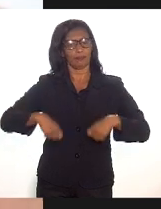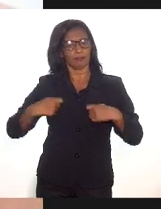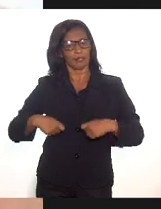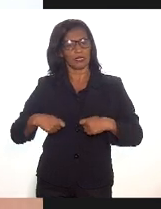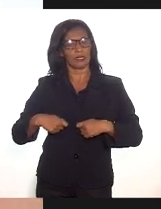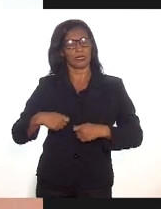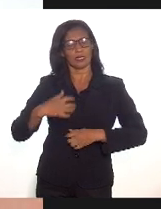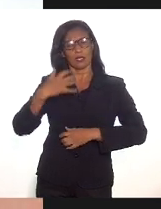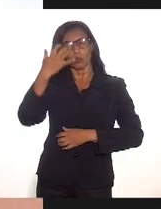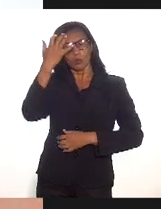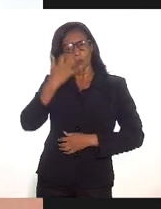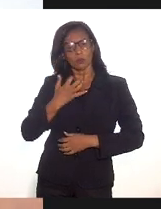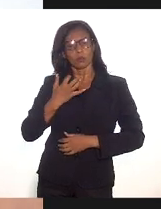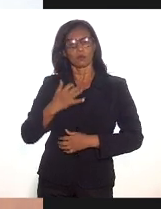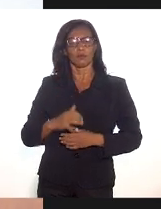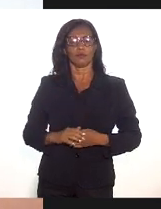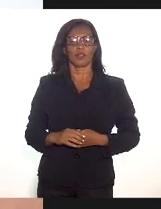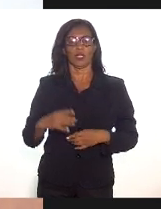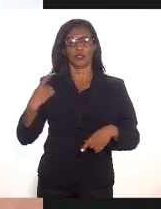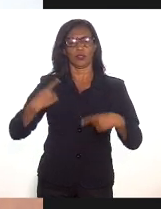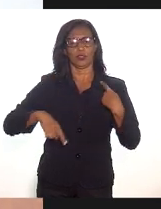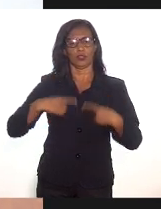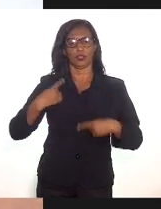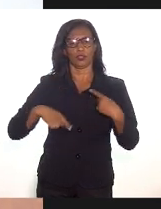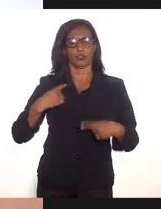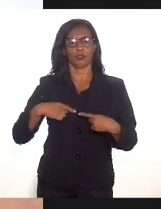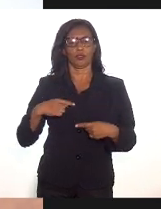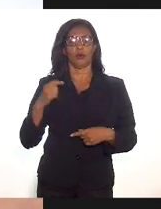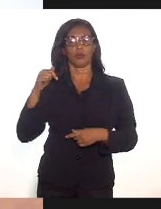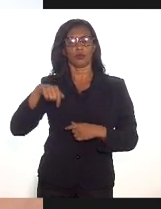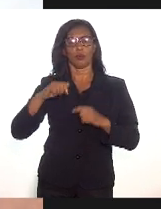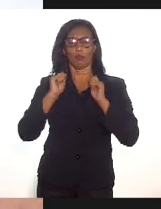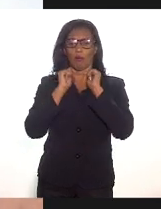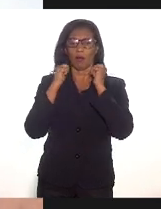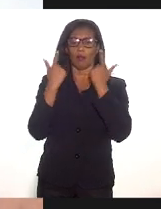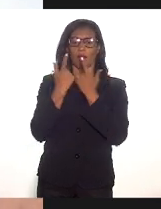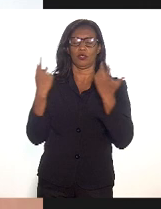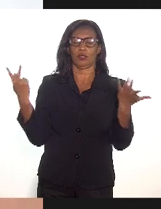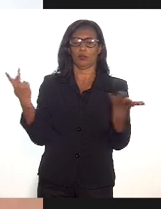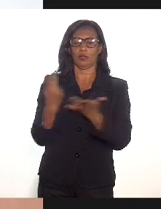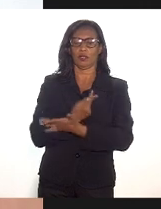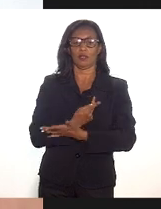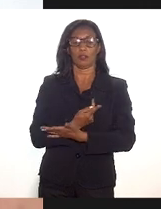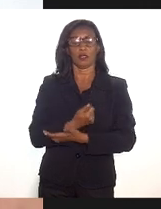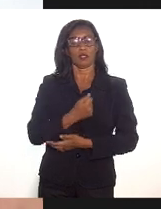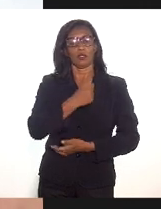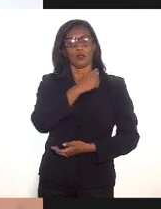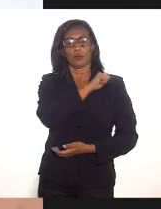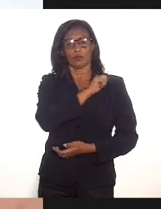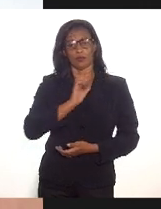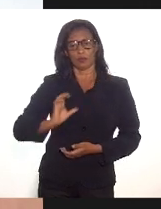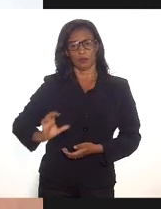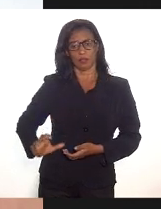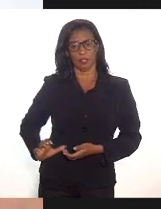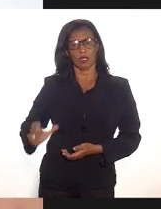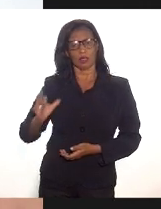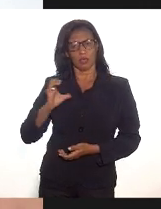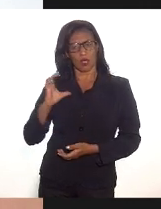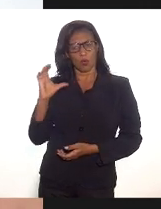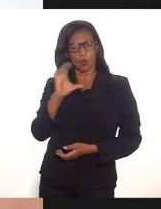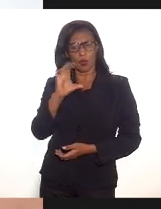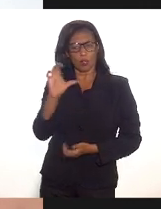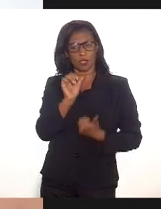muita seriedade as discussões que estão sendo feitas nessa casa. O presidente André Siciliano, né, tem coordenado,